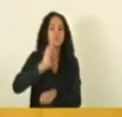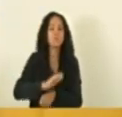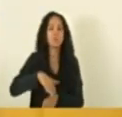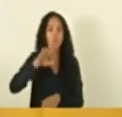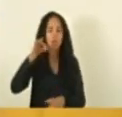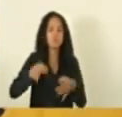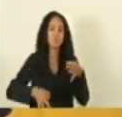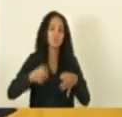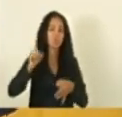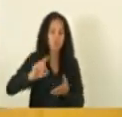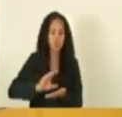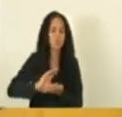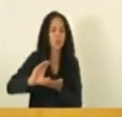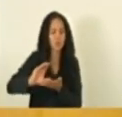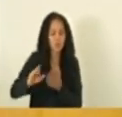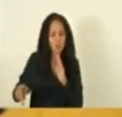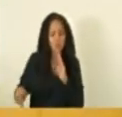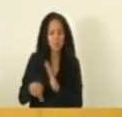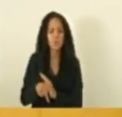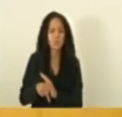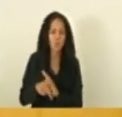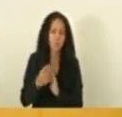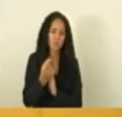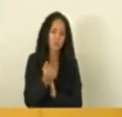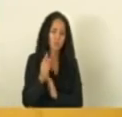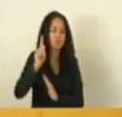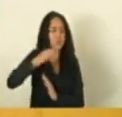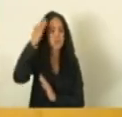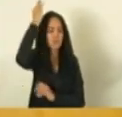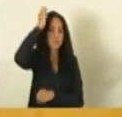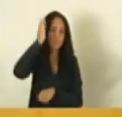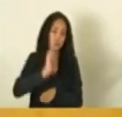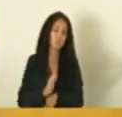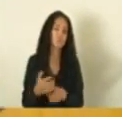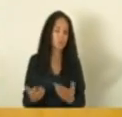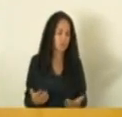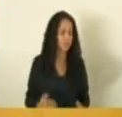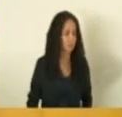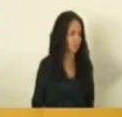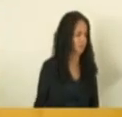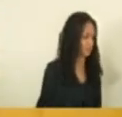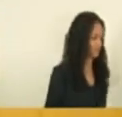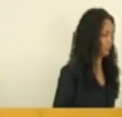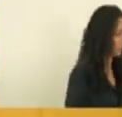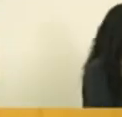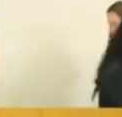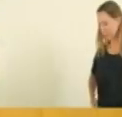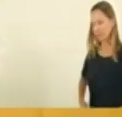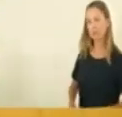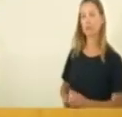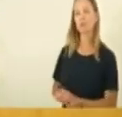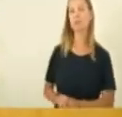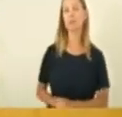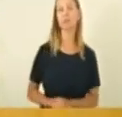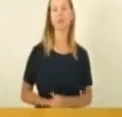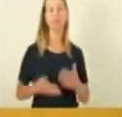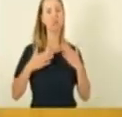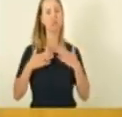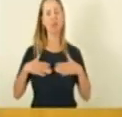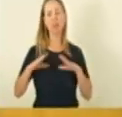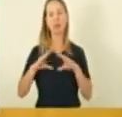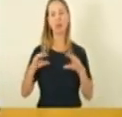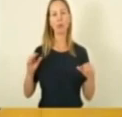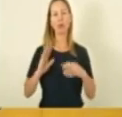dos recursos oriundos das receitas, é o Estado do Espírito Santo. Então, é muito tranquilo fazer a relatoria dessa PEC.